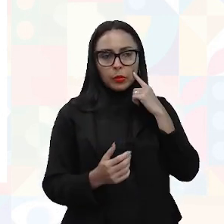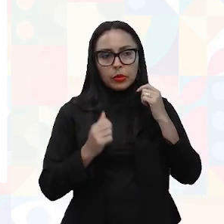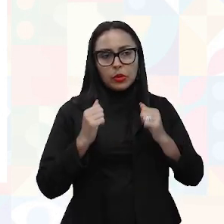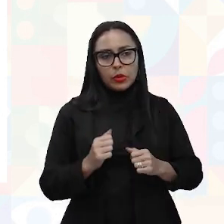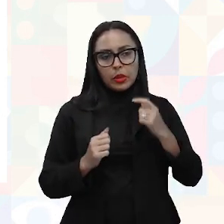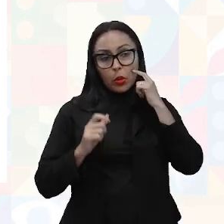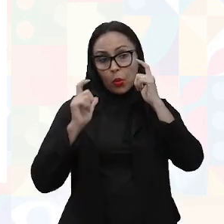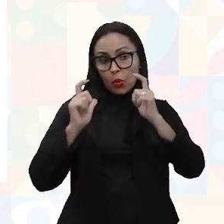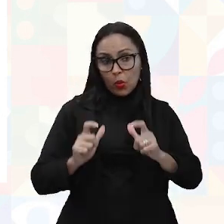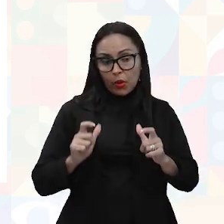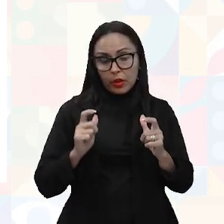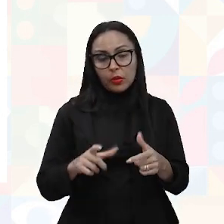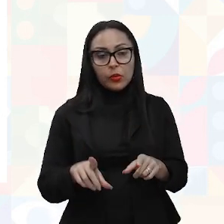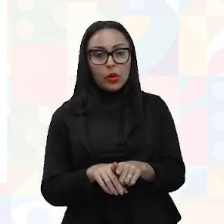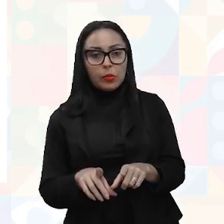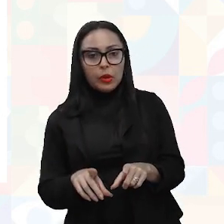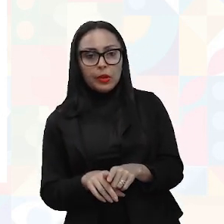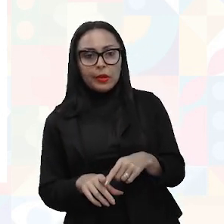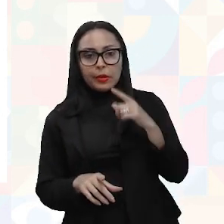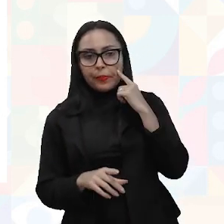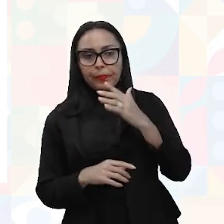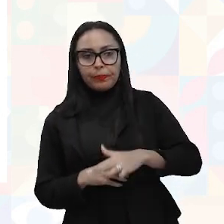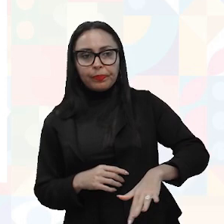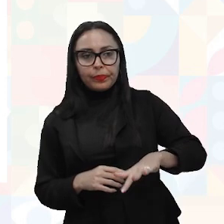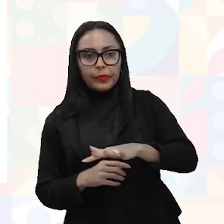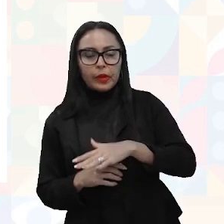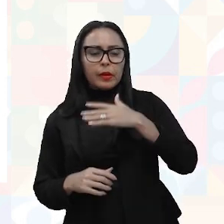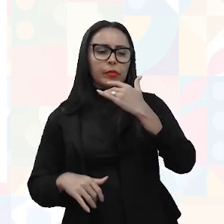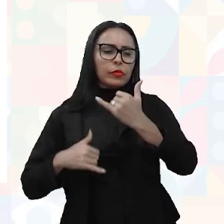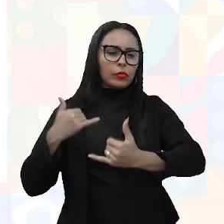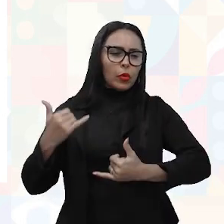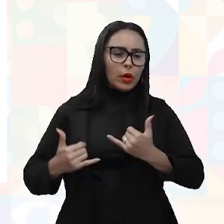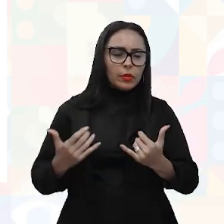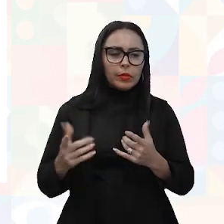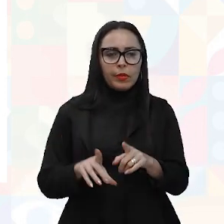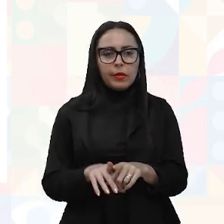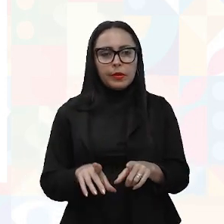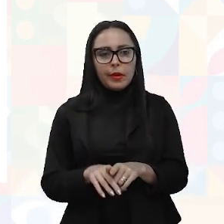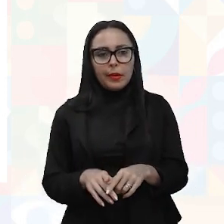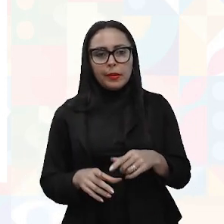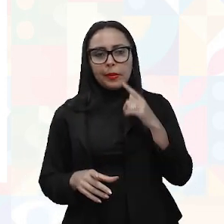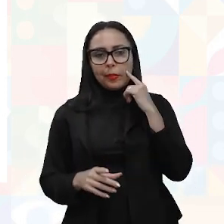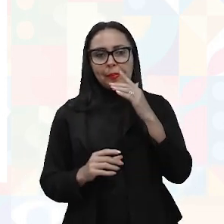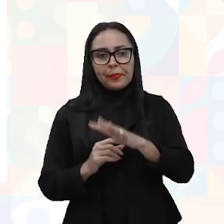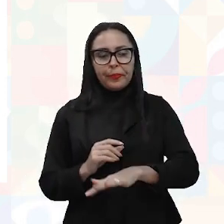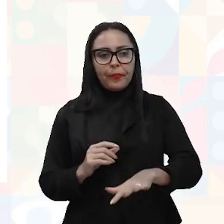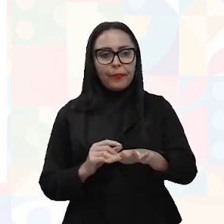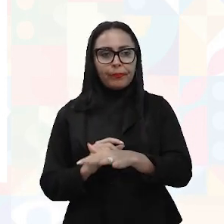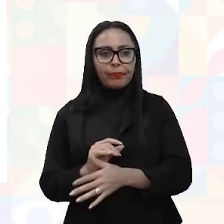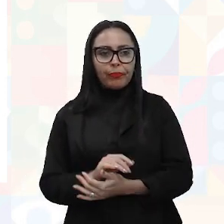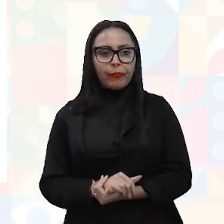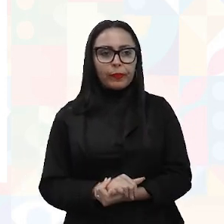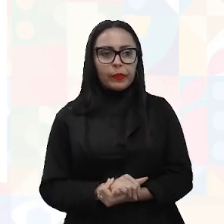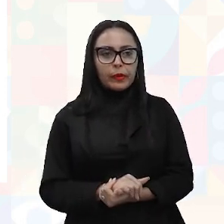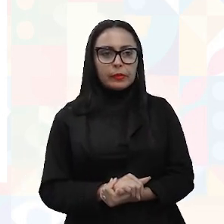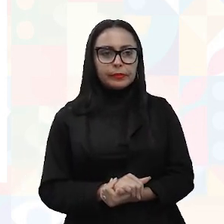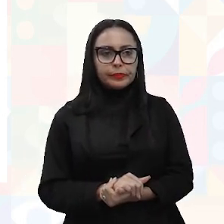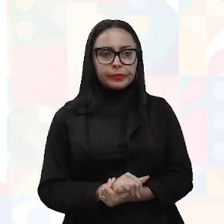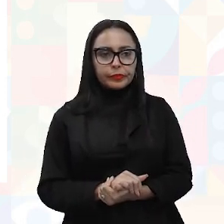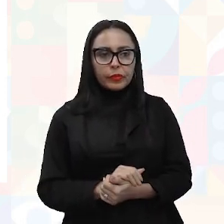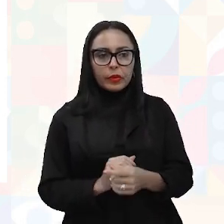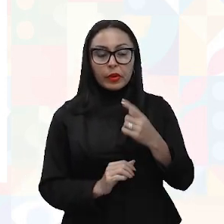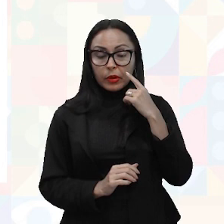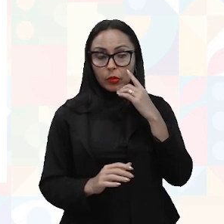como local onde o game se passa e é afetado pelo jogador. Então, tipo, é o ambiente, mas tendo